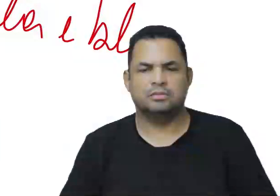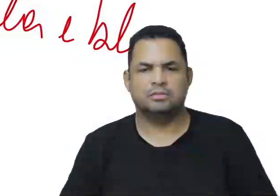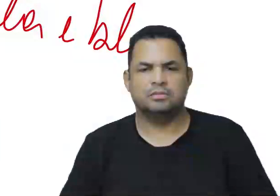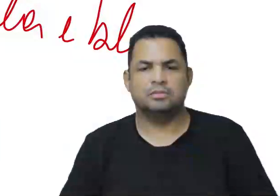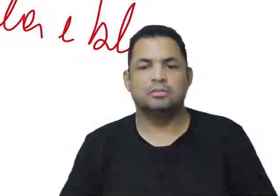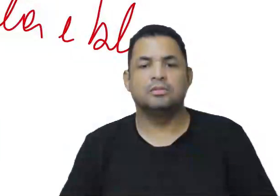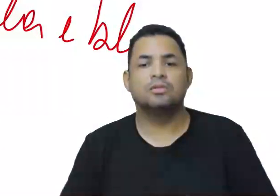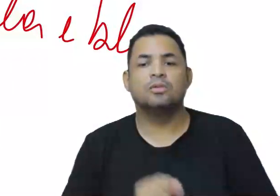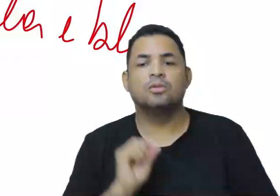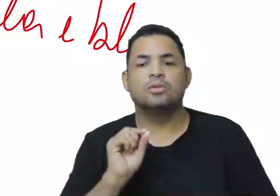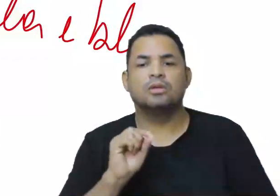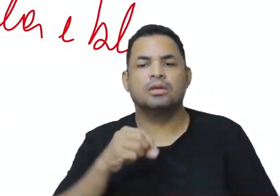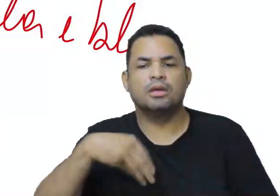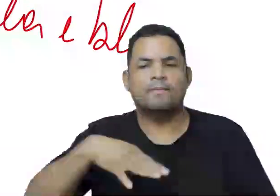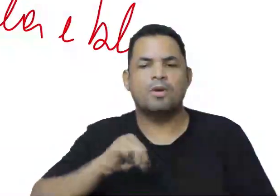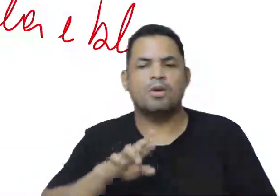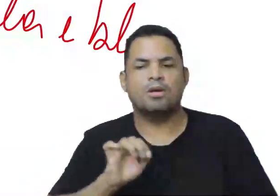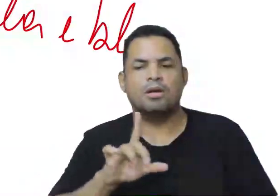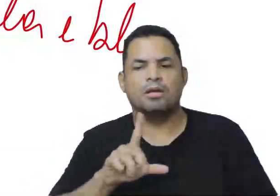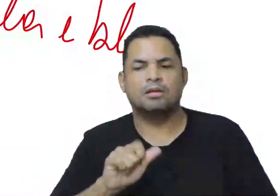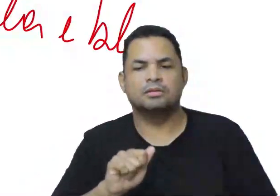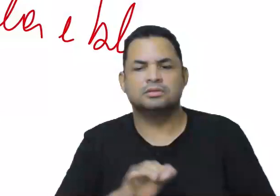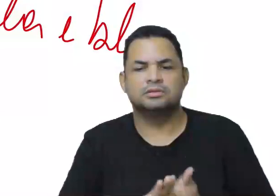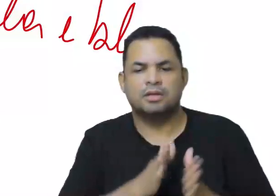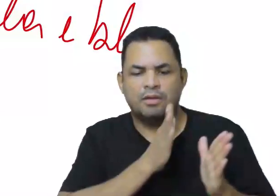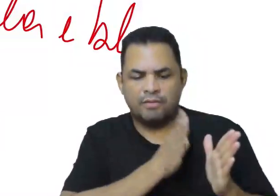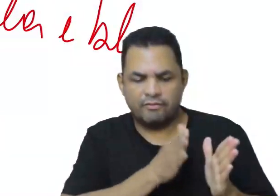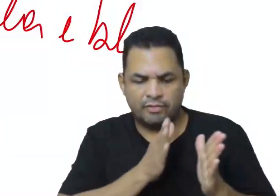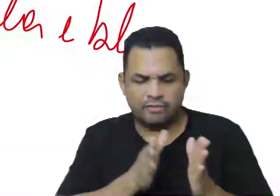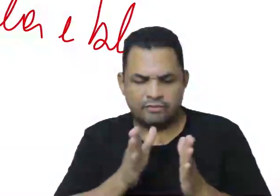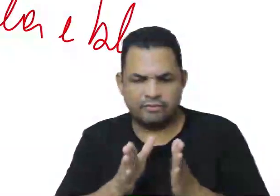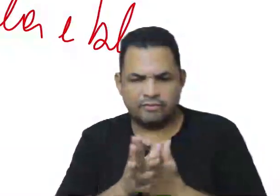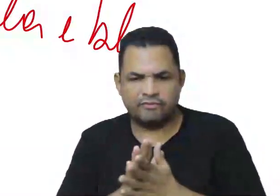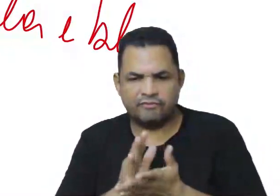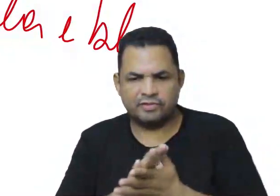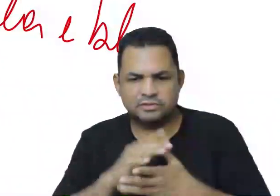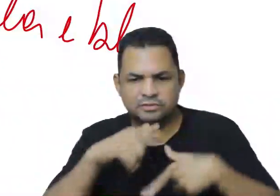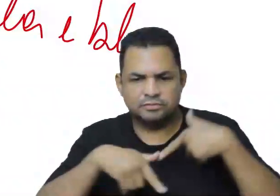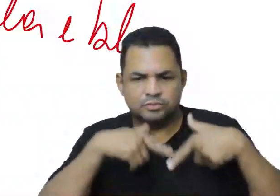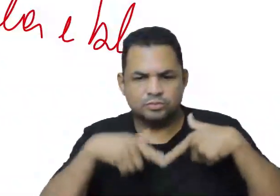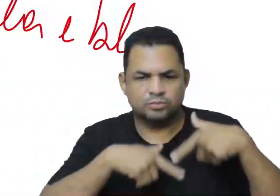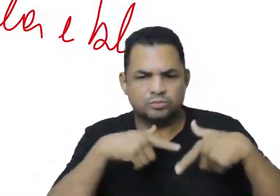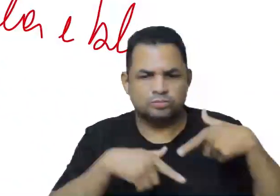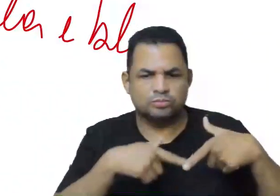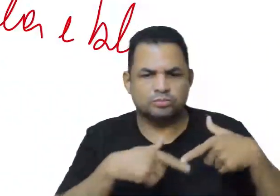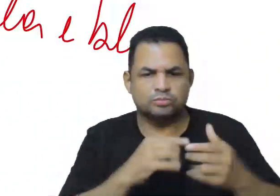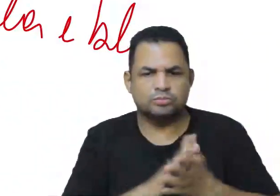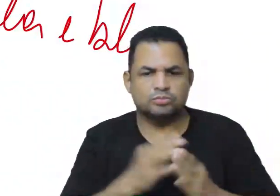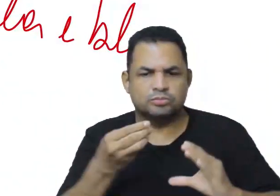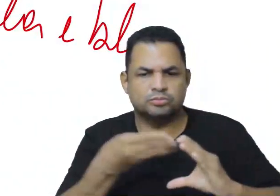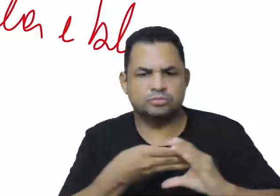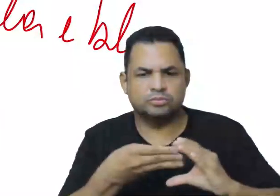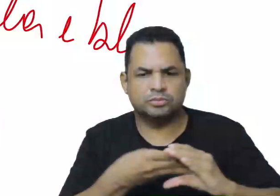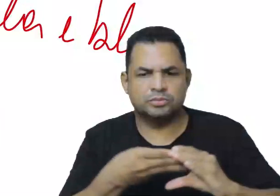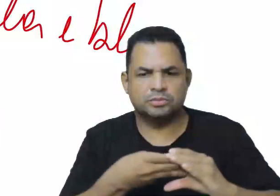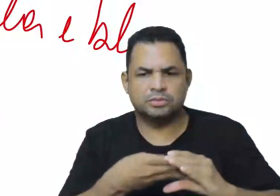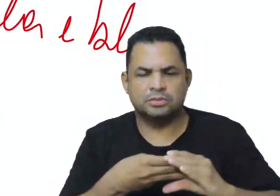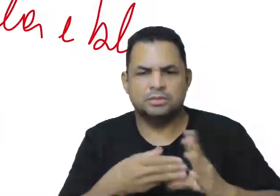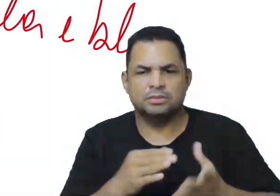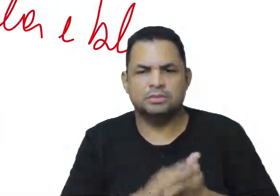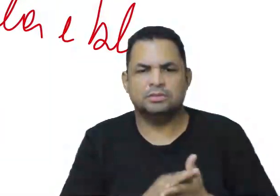O que é mórula e blástula? São fases de replicação celular que esse zigoto vai